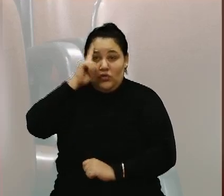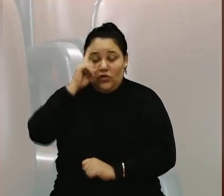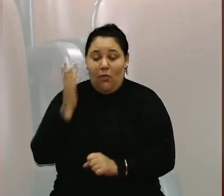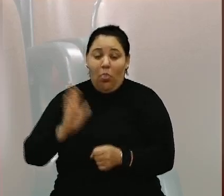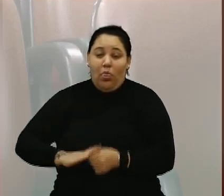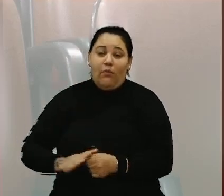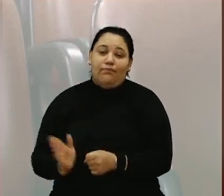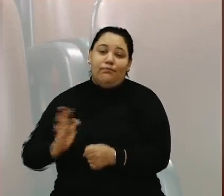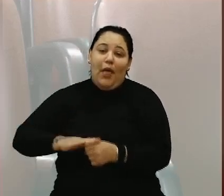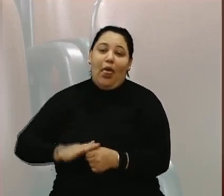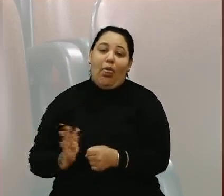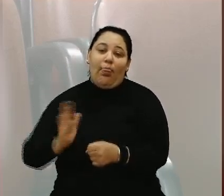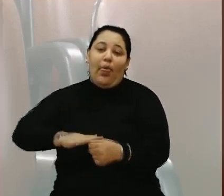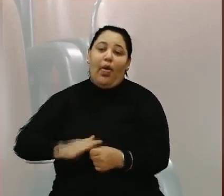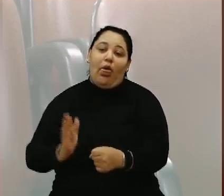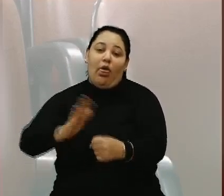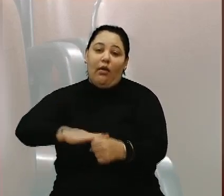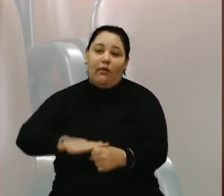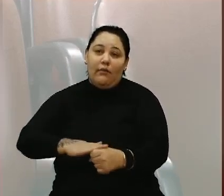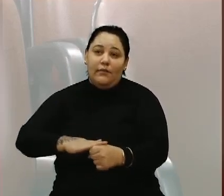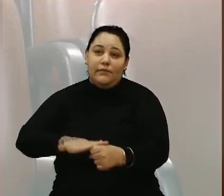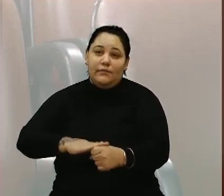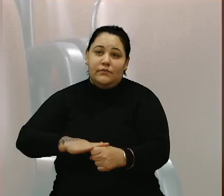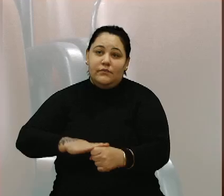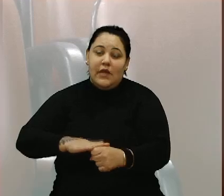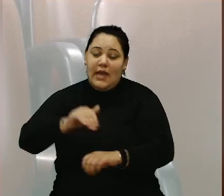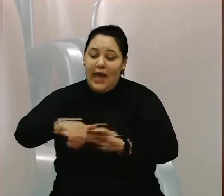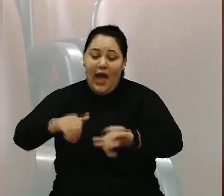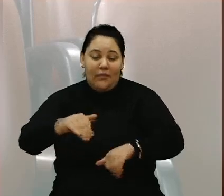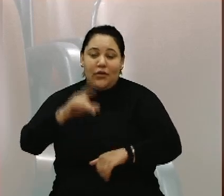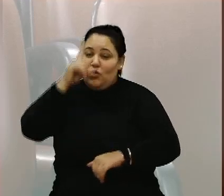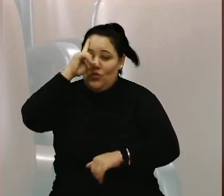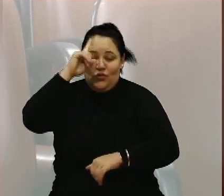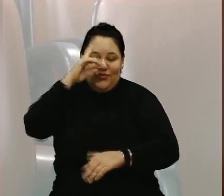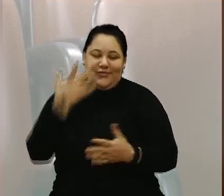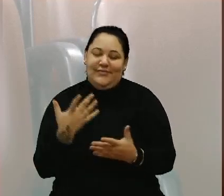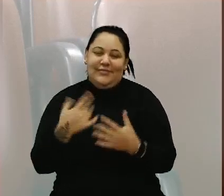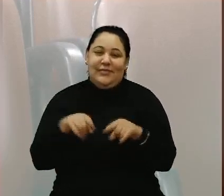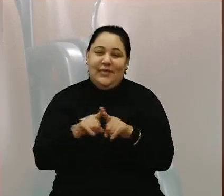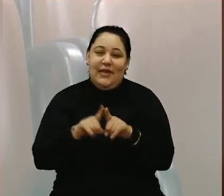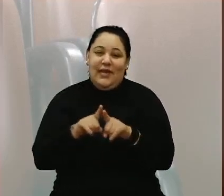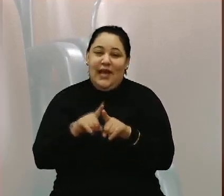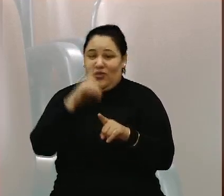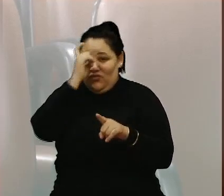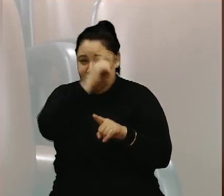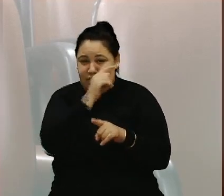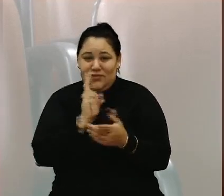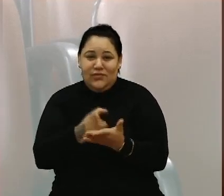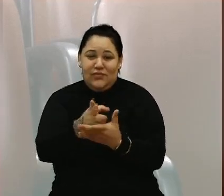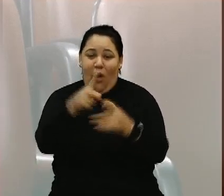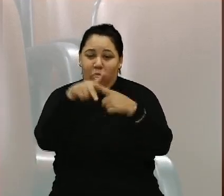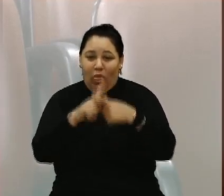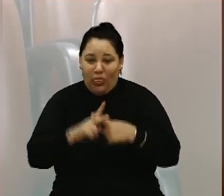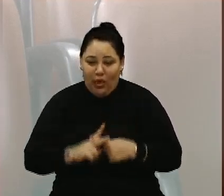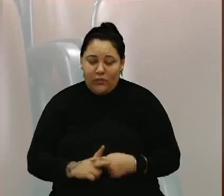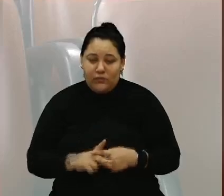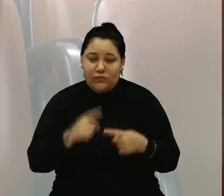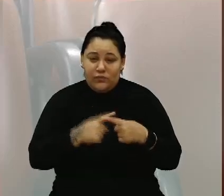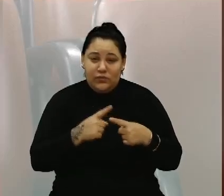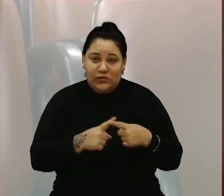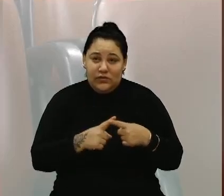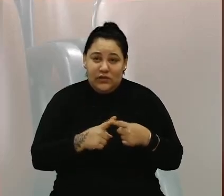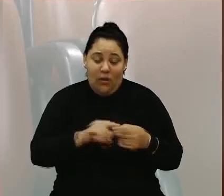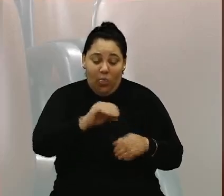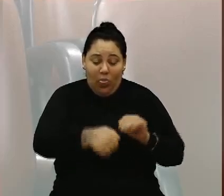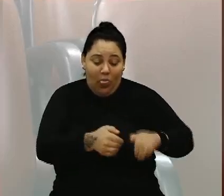buraco. E esse buraco está abrindo quase todo dia como diário. É difícil manter a cidade. Quando se fecha um buraco, se fecha